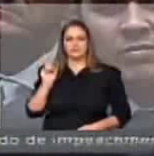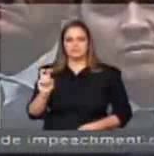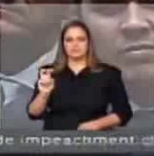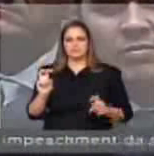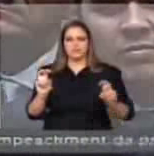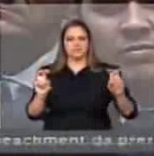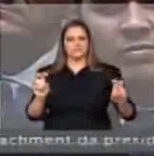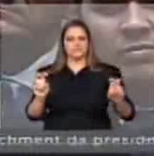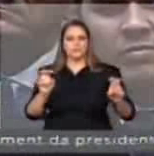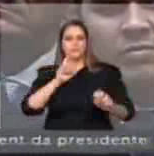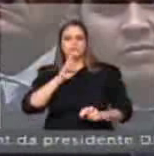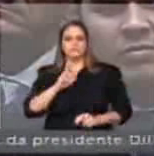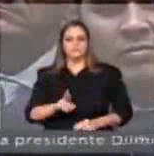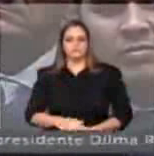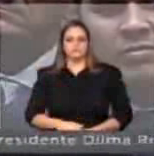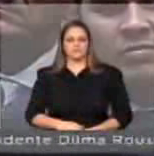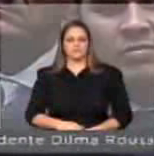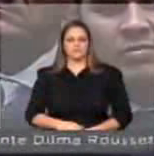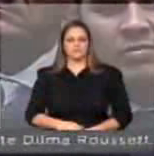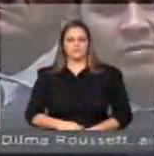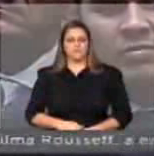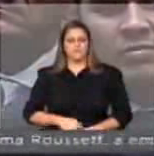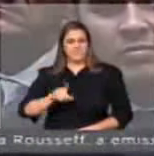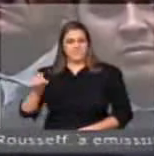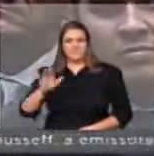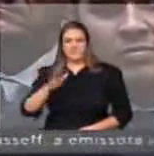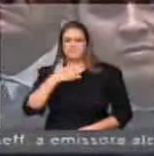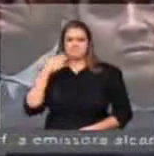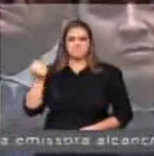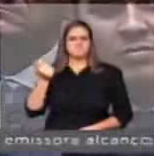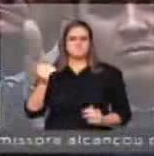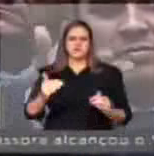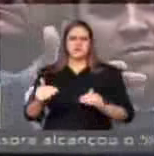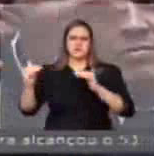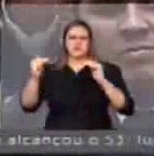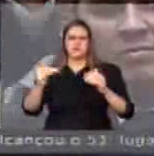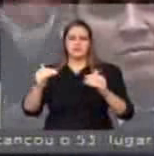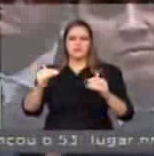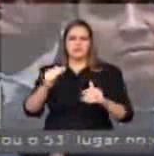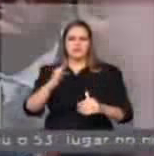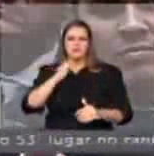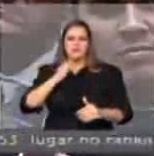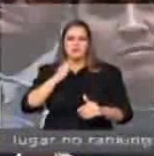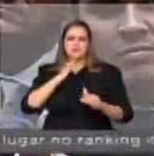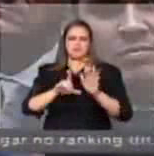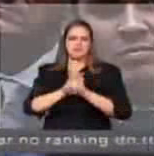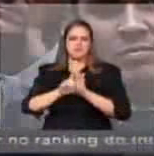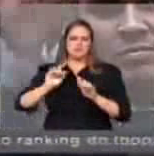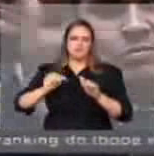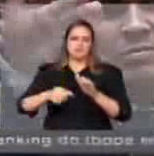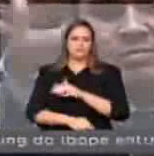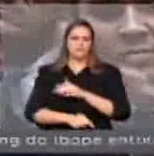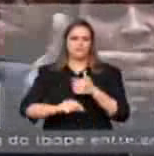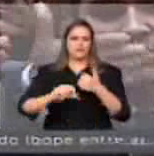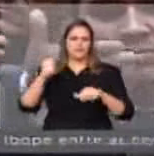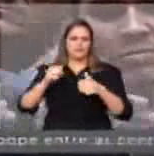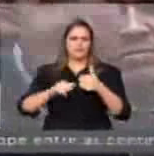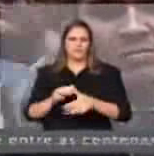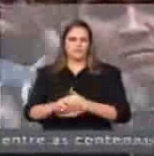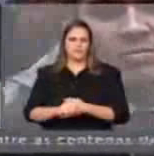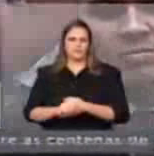5-5. Ali estão os maiores juristas do Brasil, julgando a Constituição, e